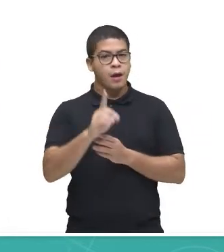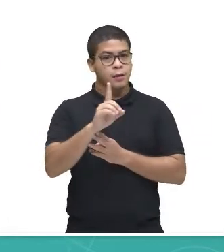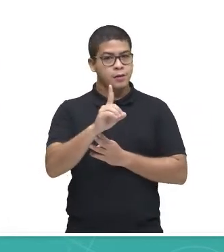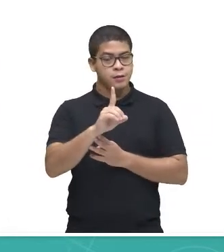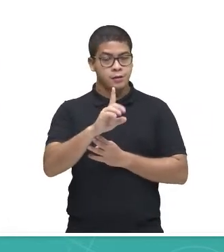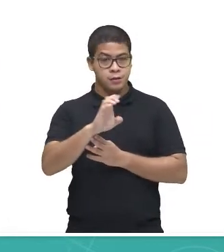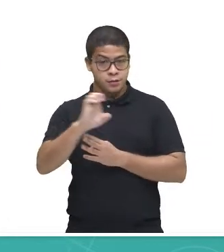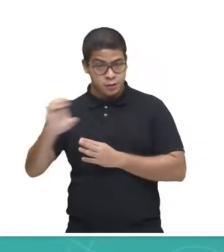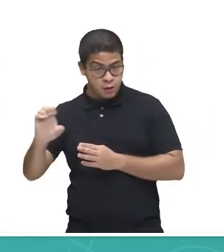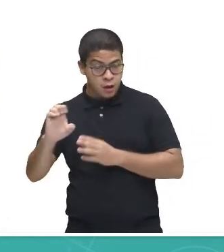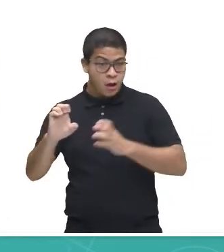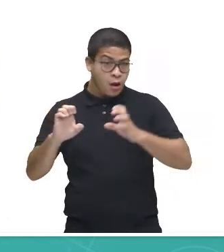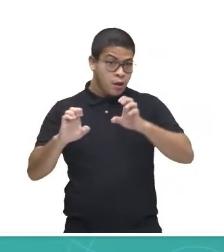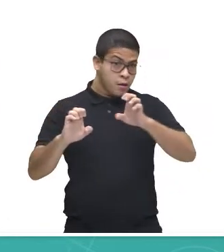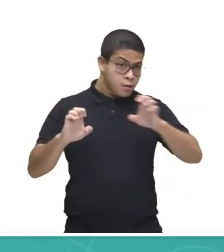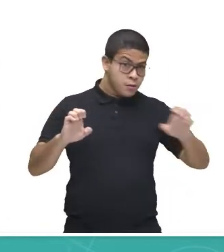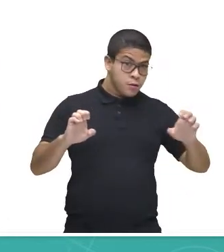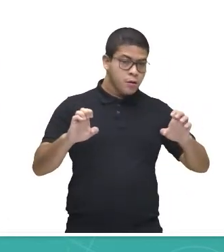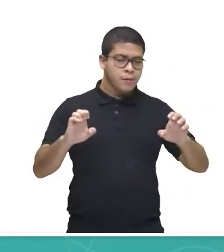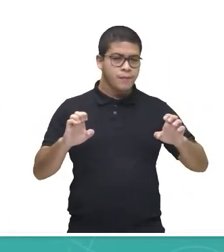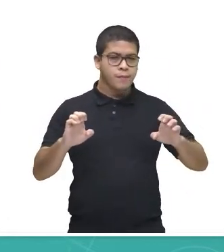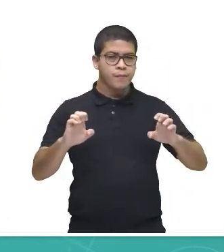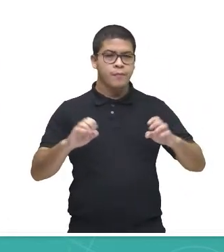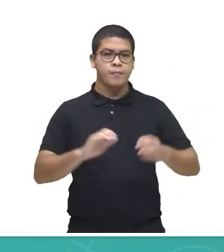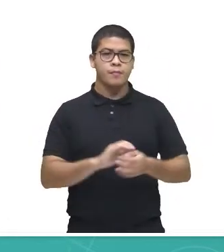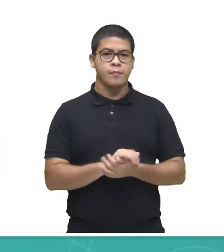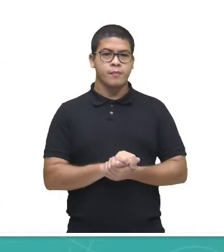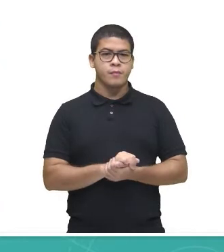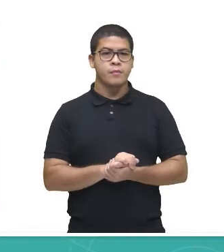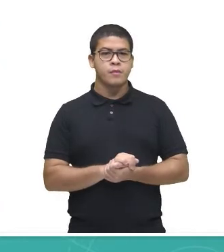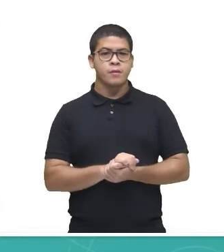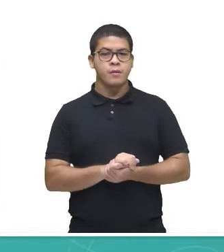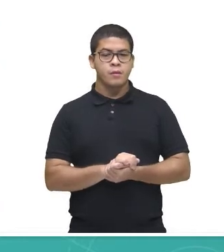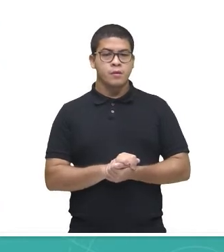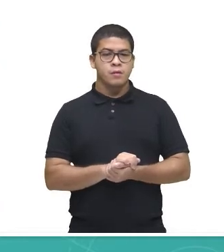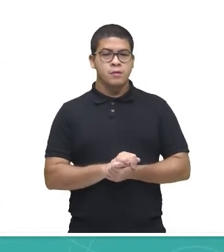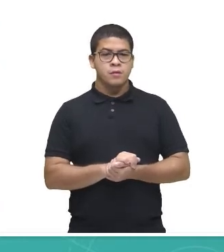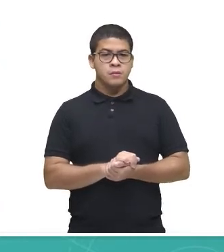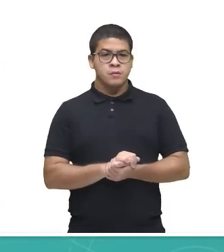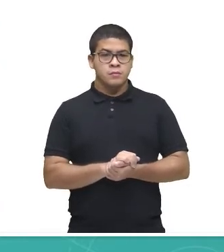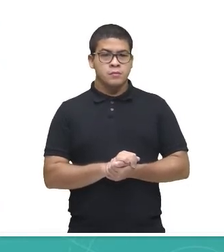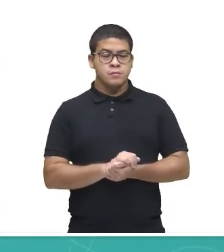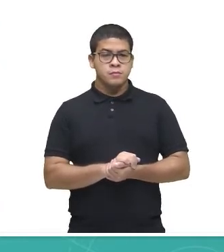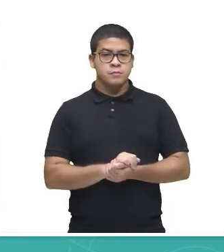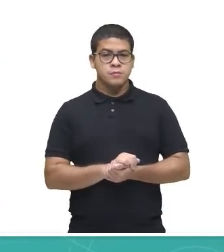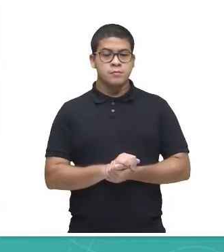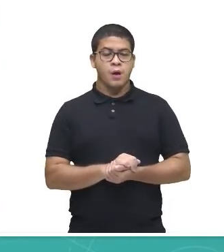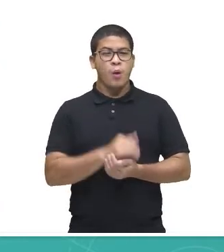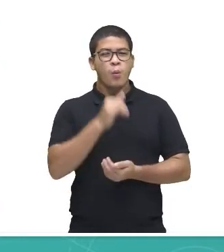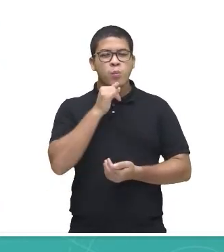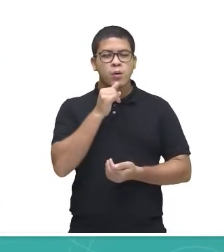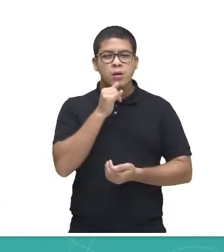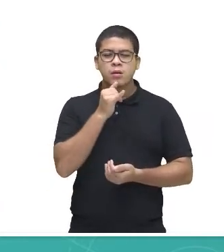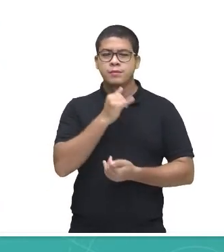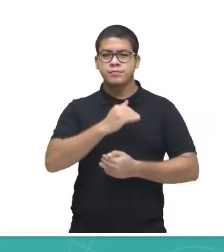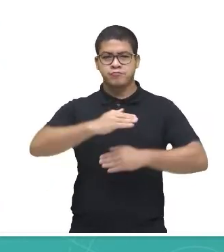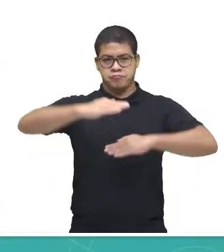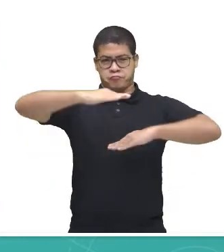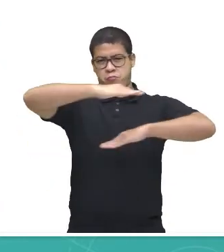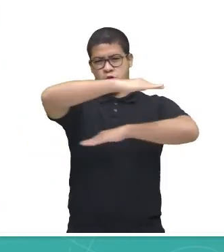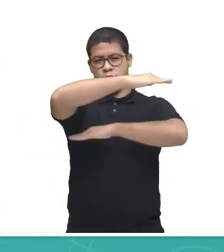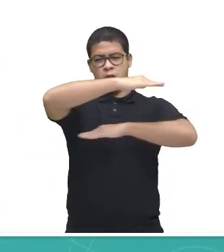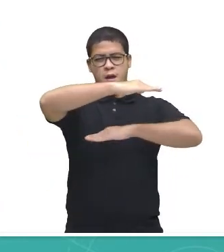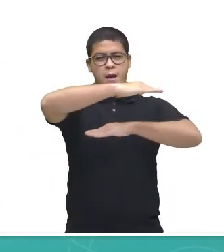reta transversal. E esses ângulos colaterais externos, por exemplo, são esses ângulos aqui em verde